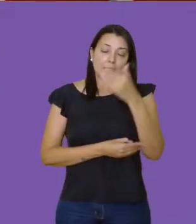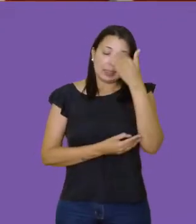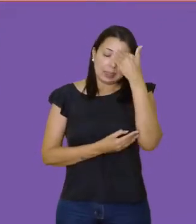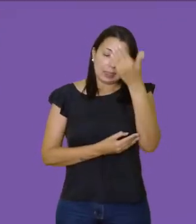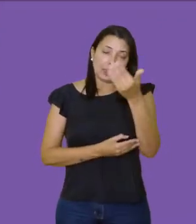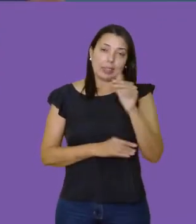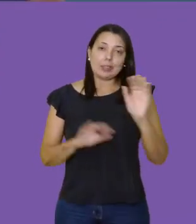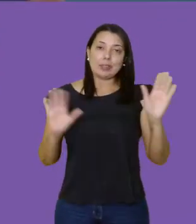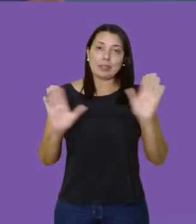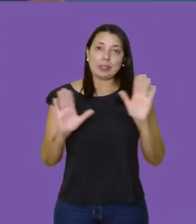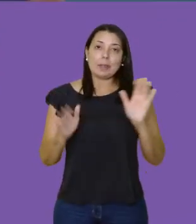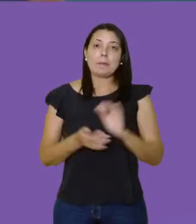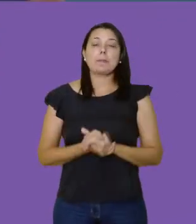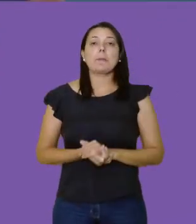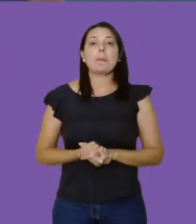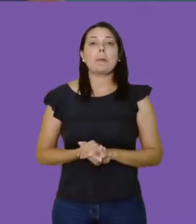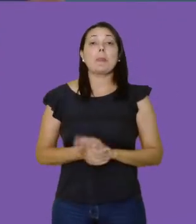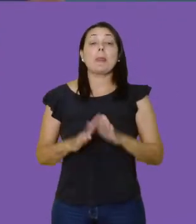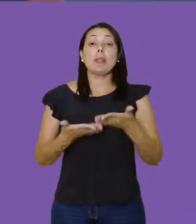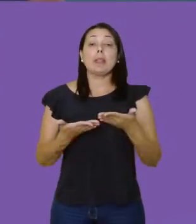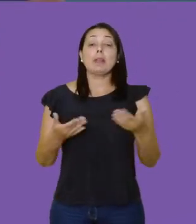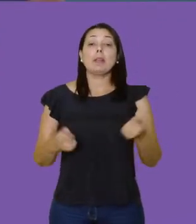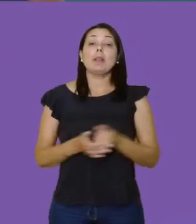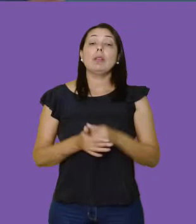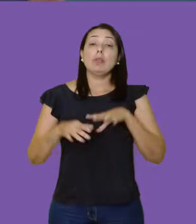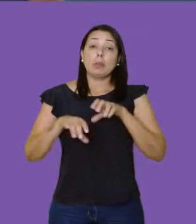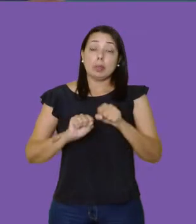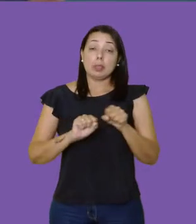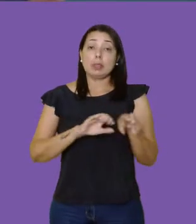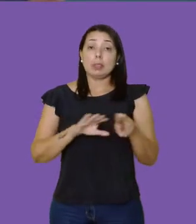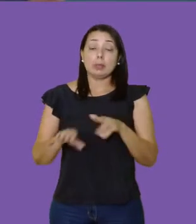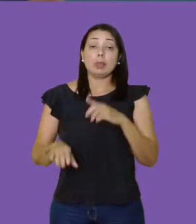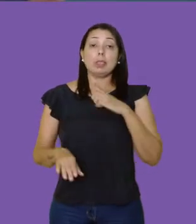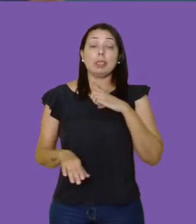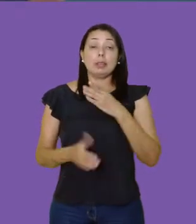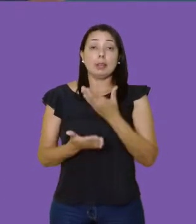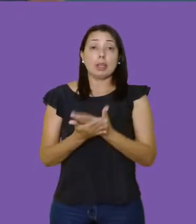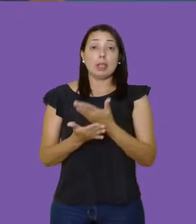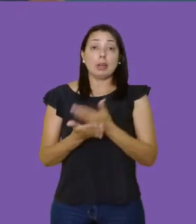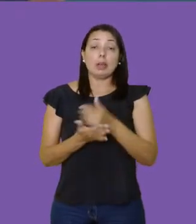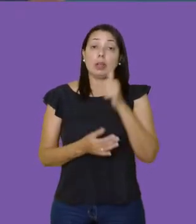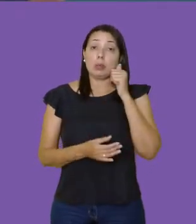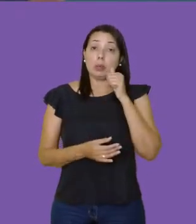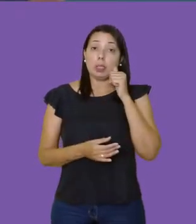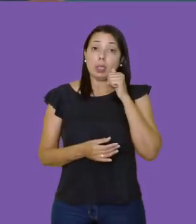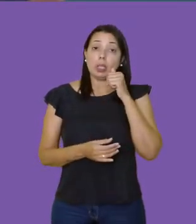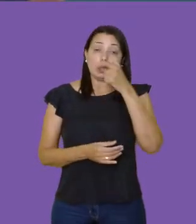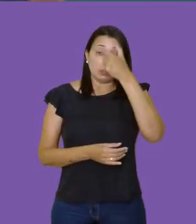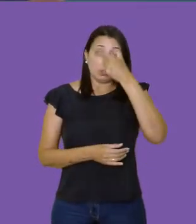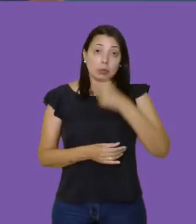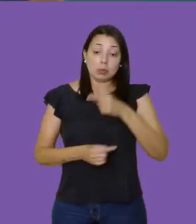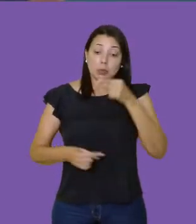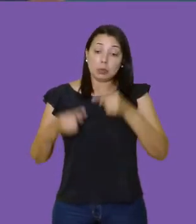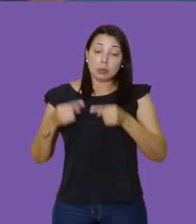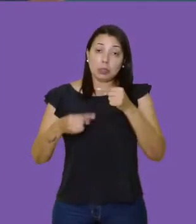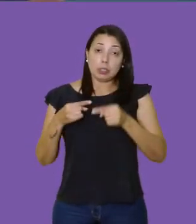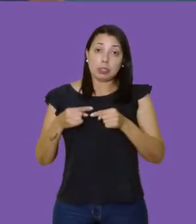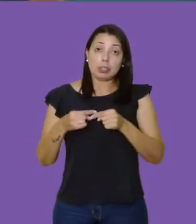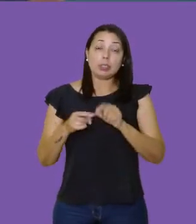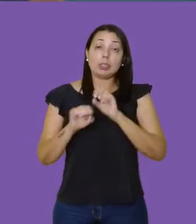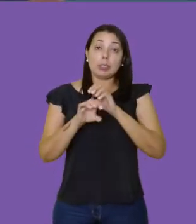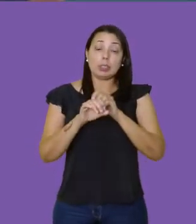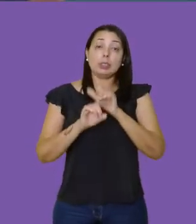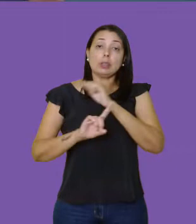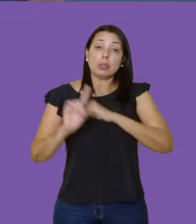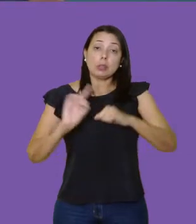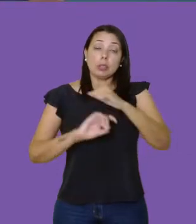tchau, pessoal. No quadro Formação desta semana, nós tivemos a aula Mulheres como Sujeitos Políticos, ministrada pela